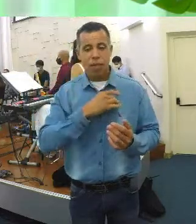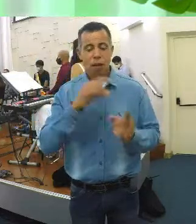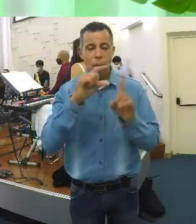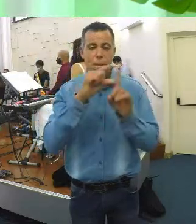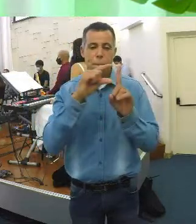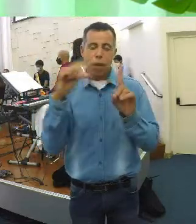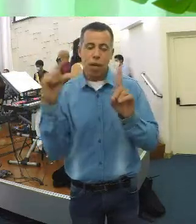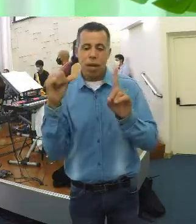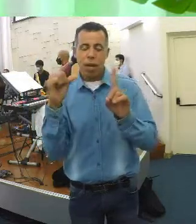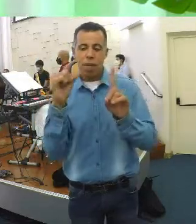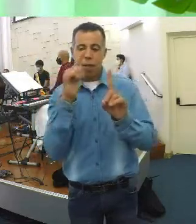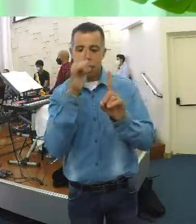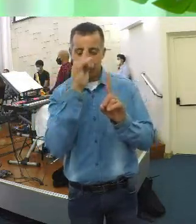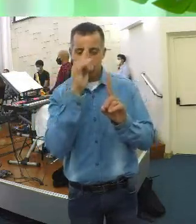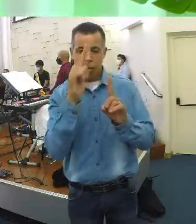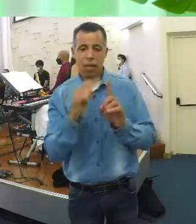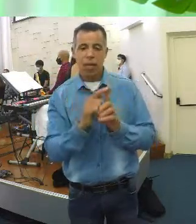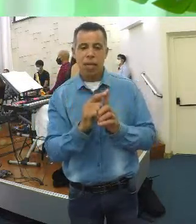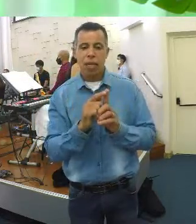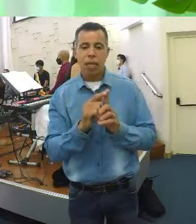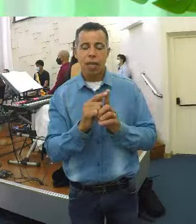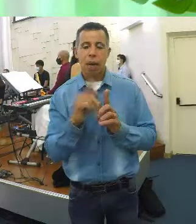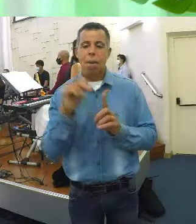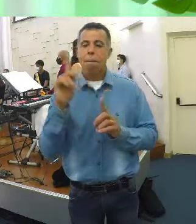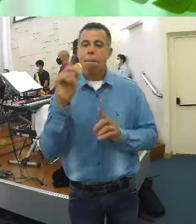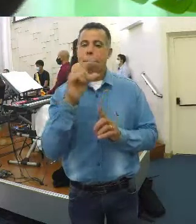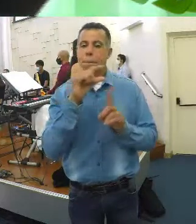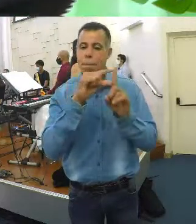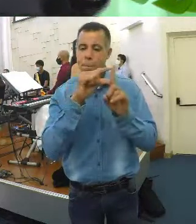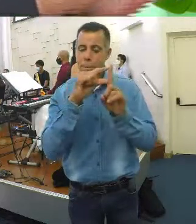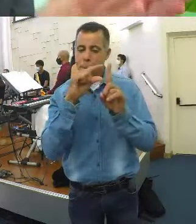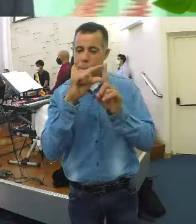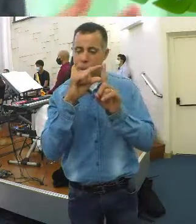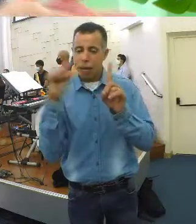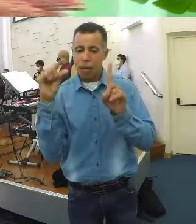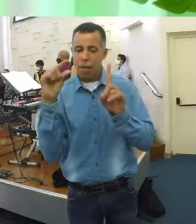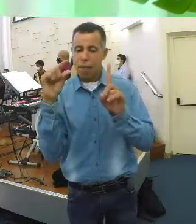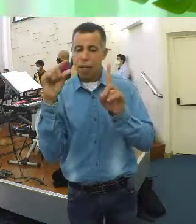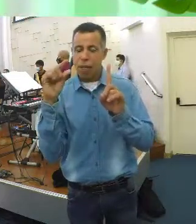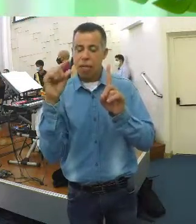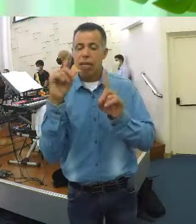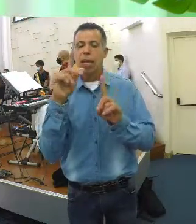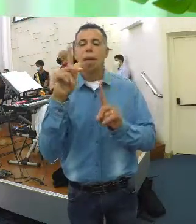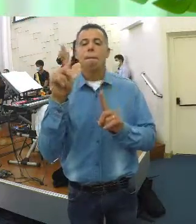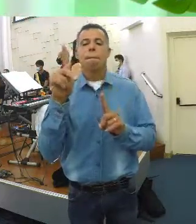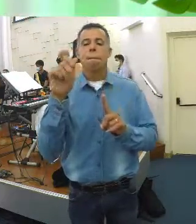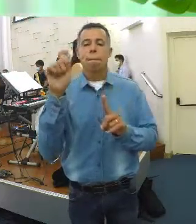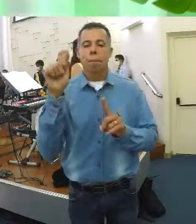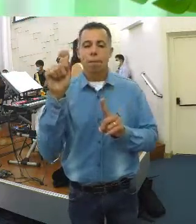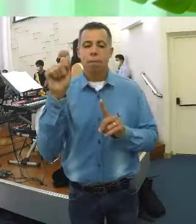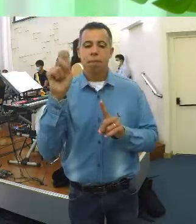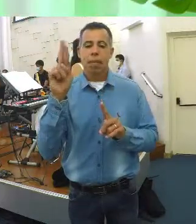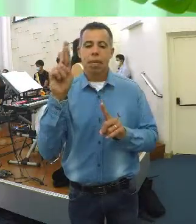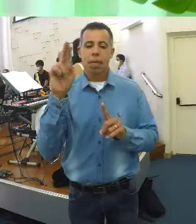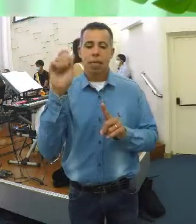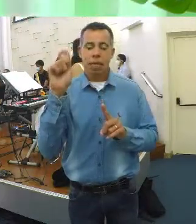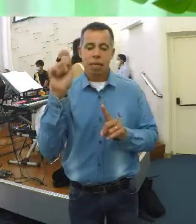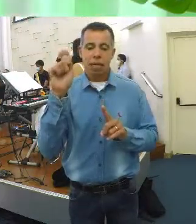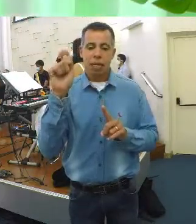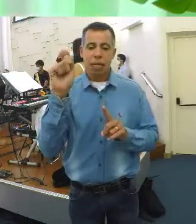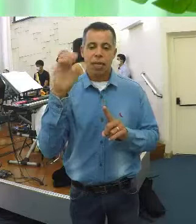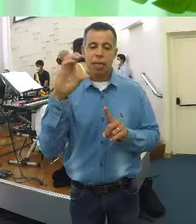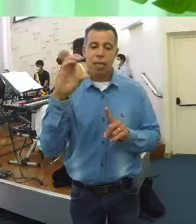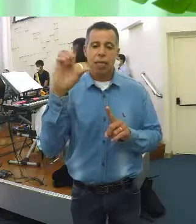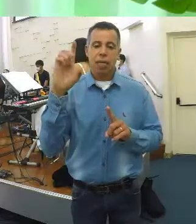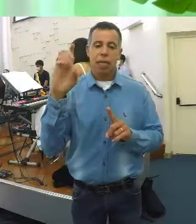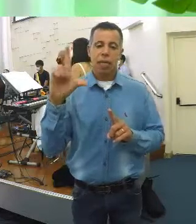língua grega muito cara para nós, parácletos. É companheiro, é amigo, é ajudador, é aquele que está